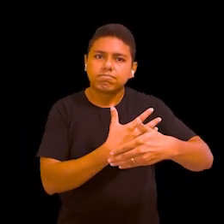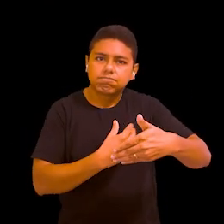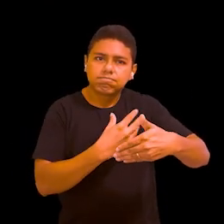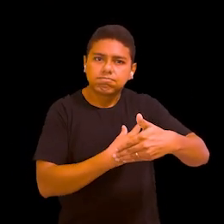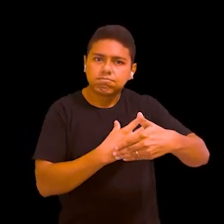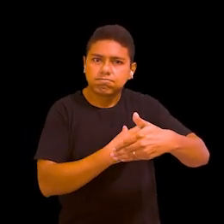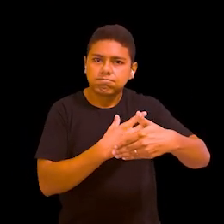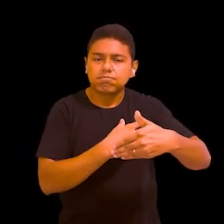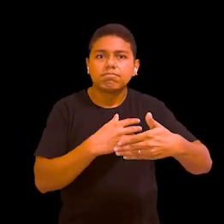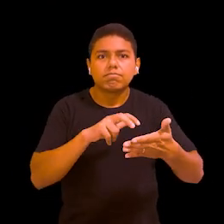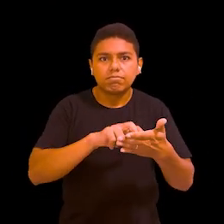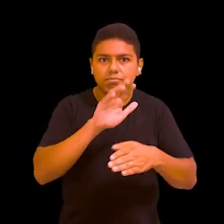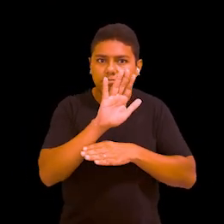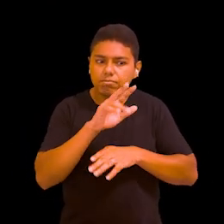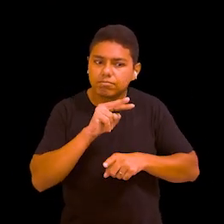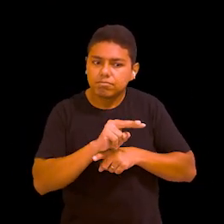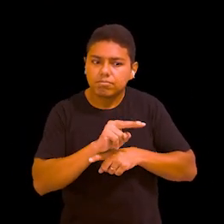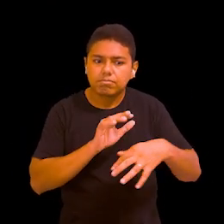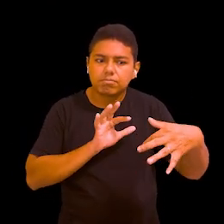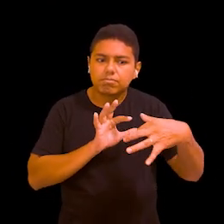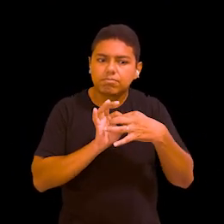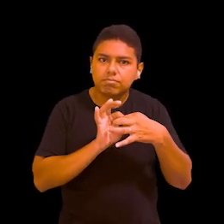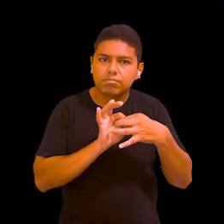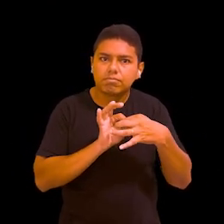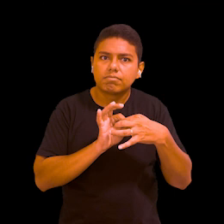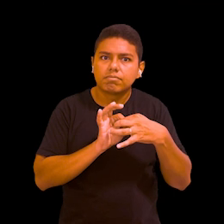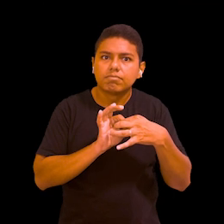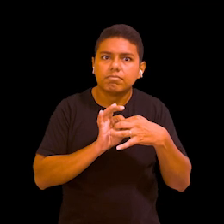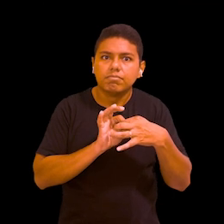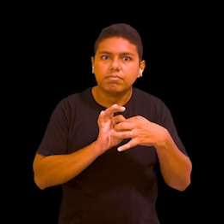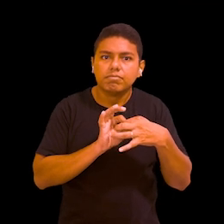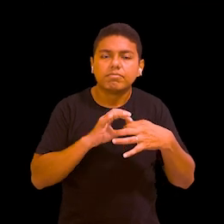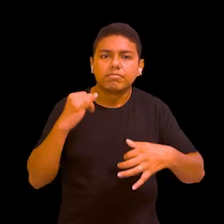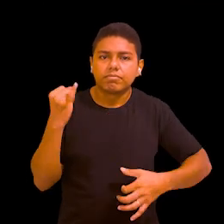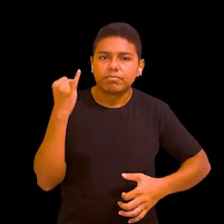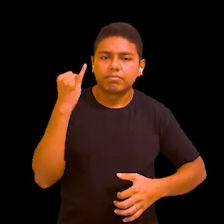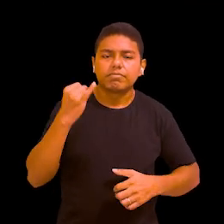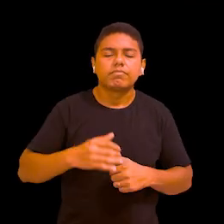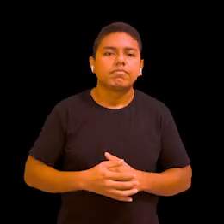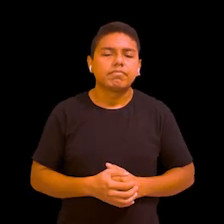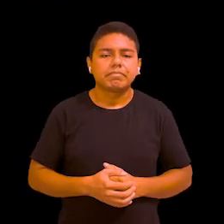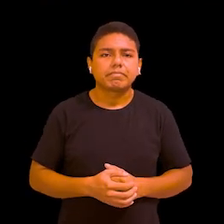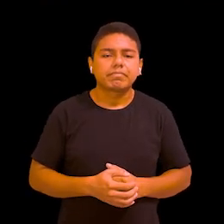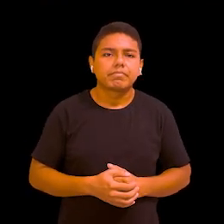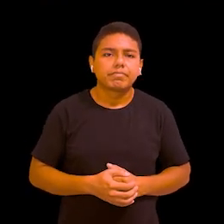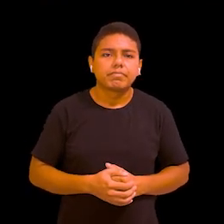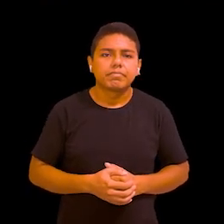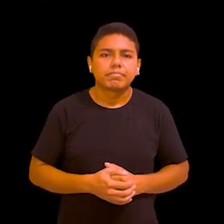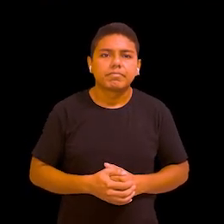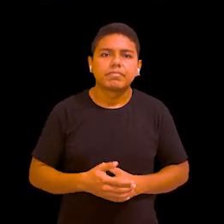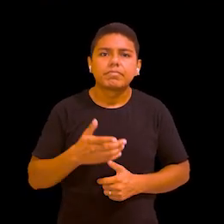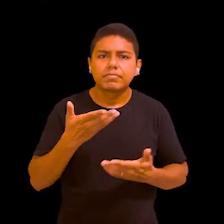de mamada dia e noite, o vínculo entre a puérpera e o recém-nascido,